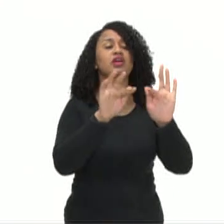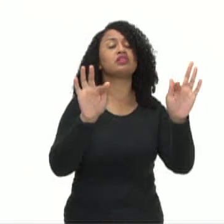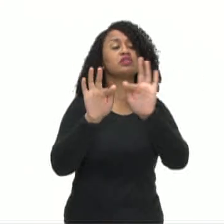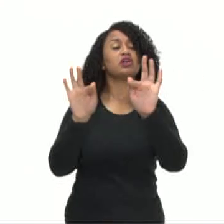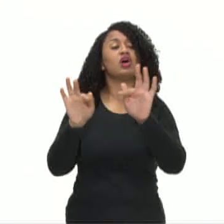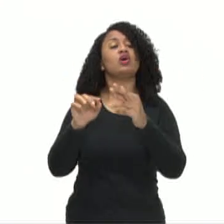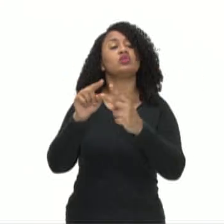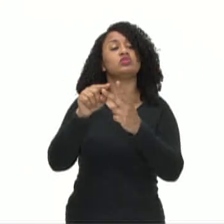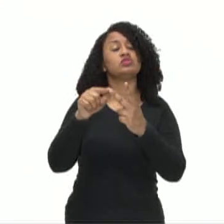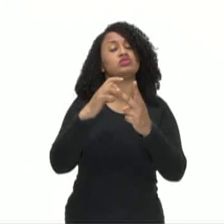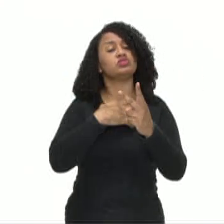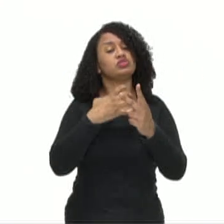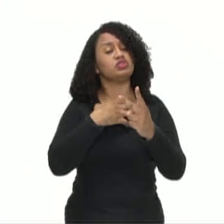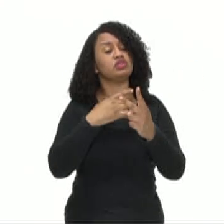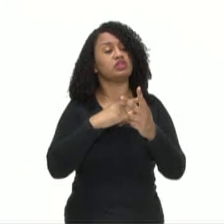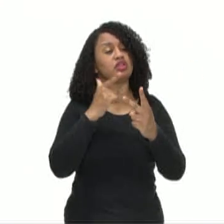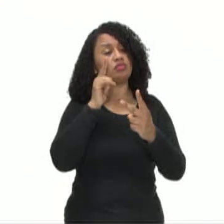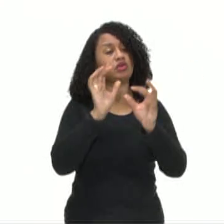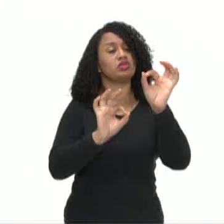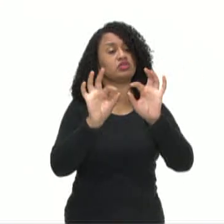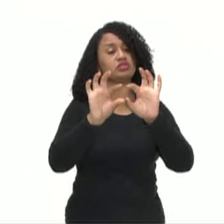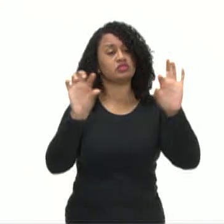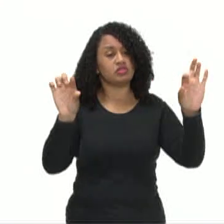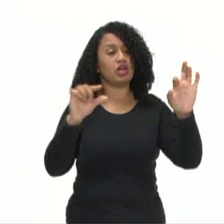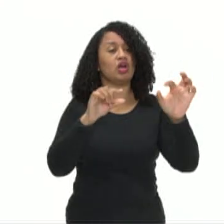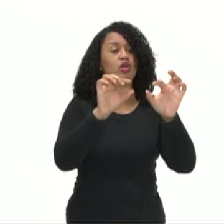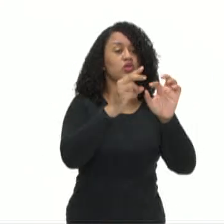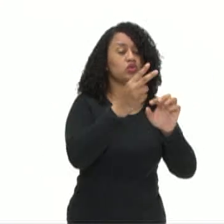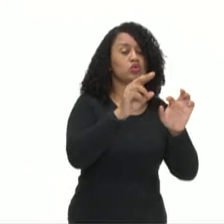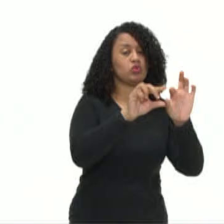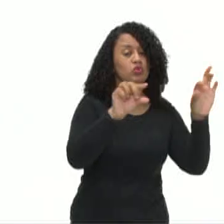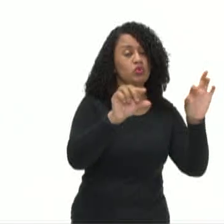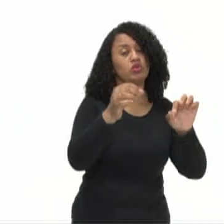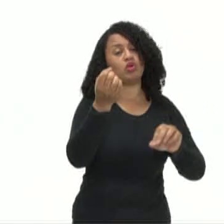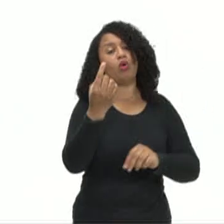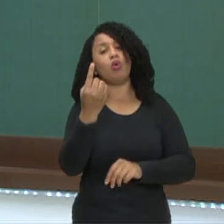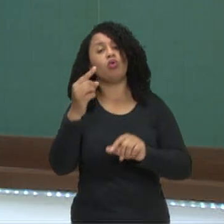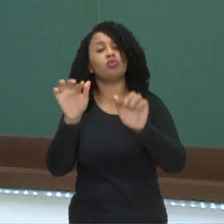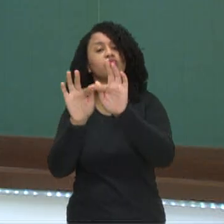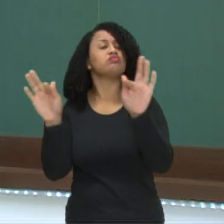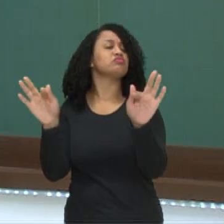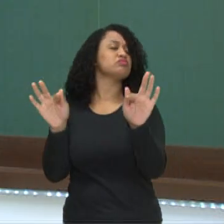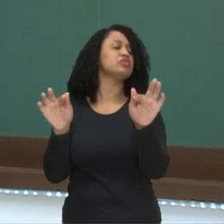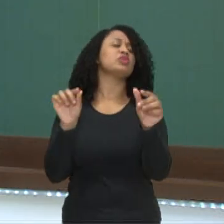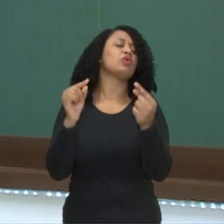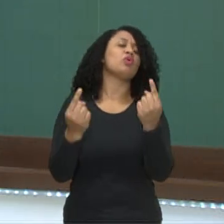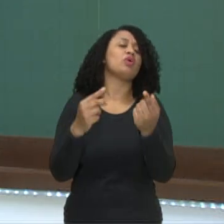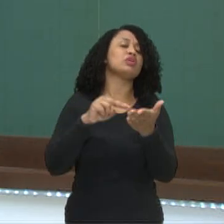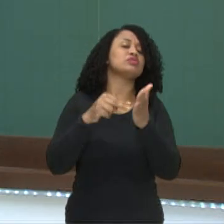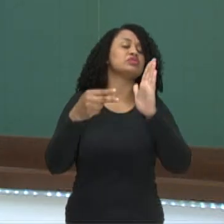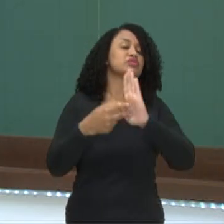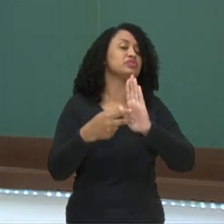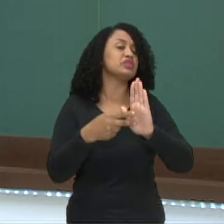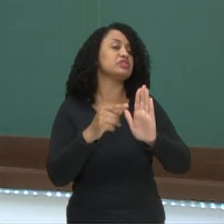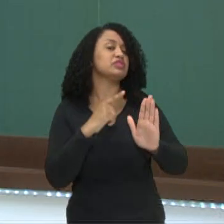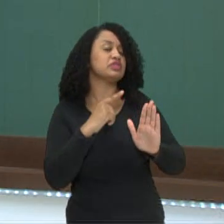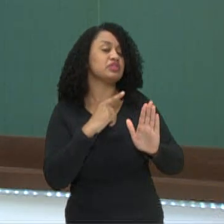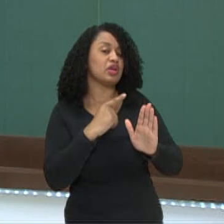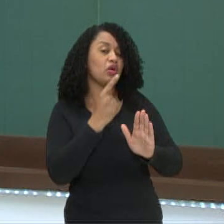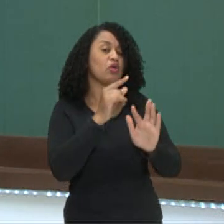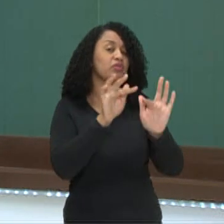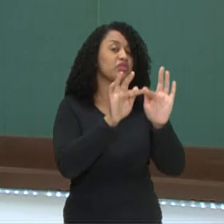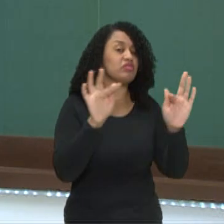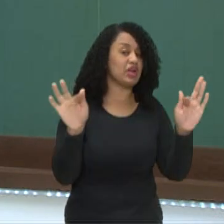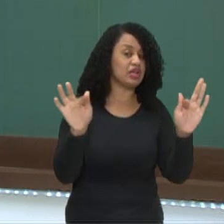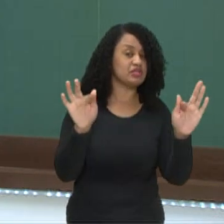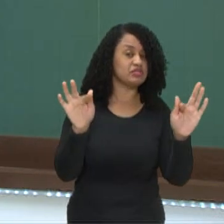formas de estruturação do trecho, com duas ou uma só frase? Qual é o sentido que fica estabelecido com uma